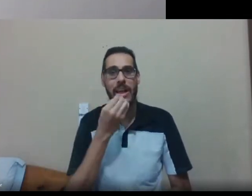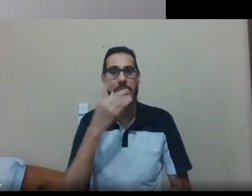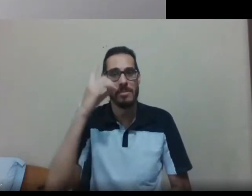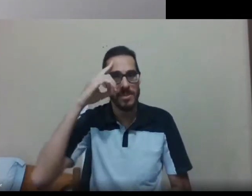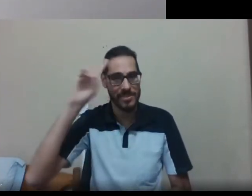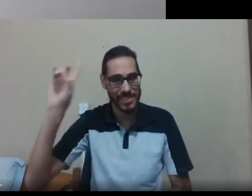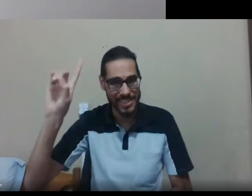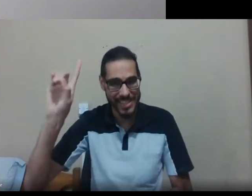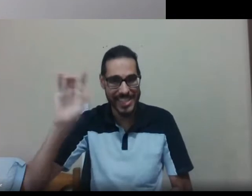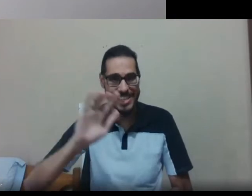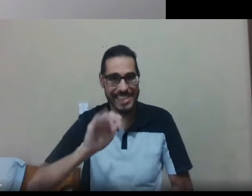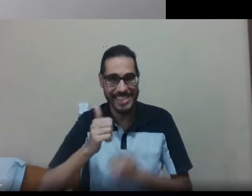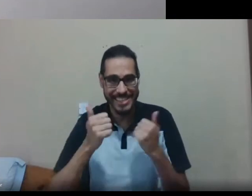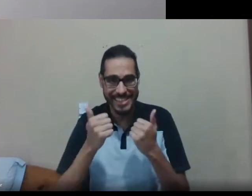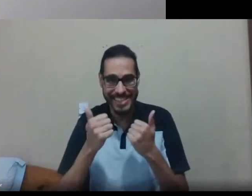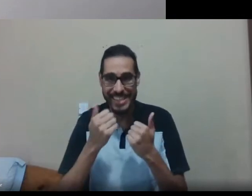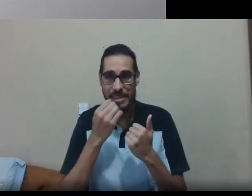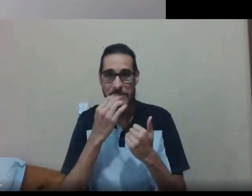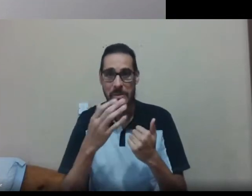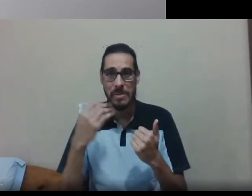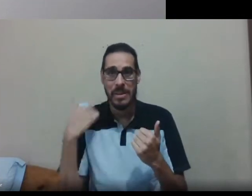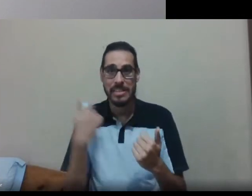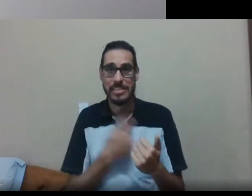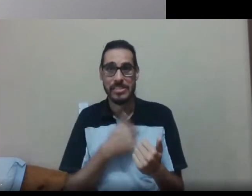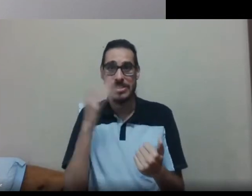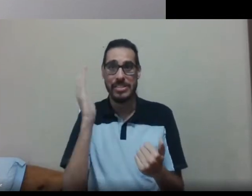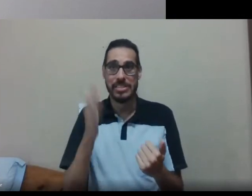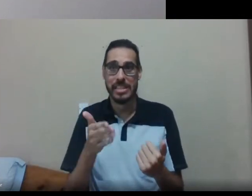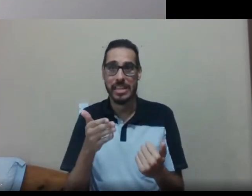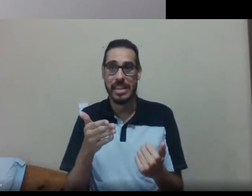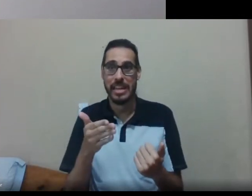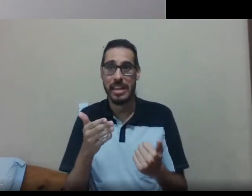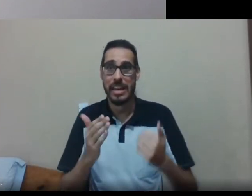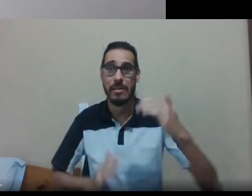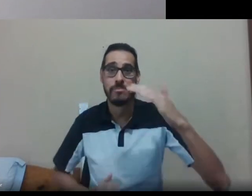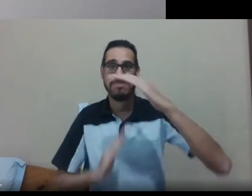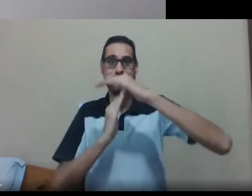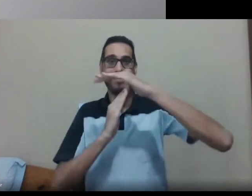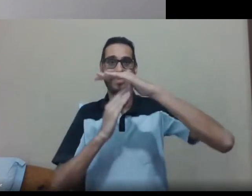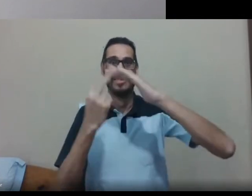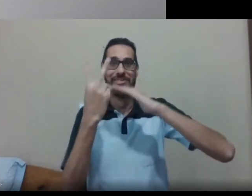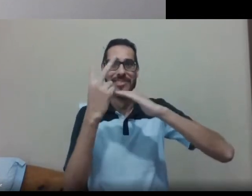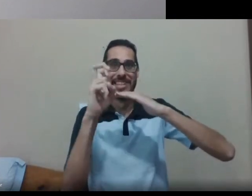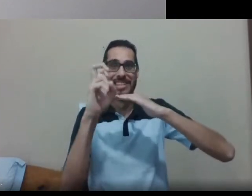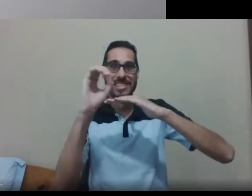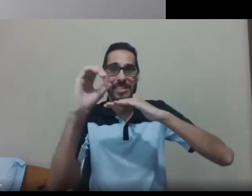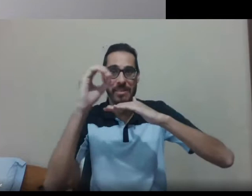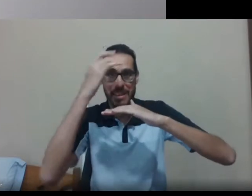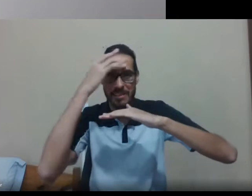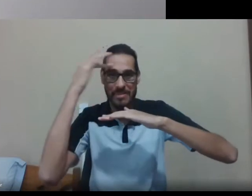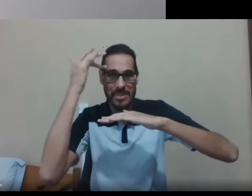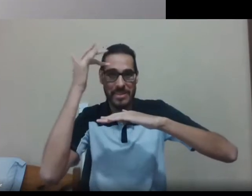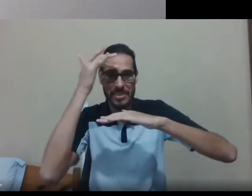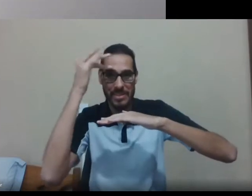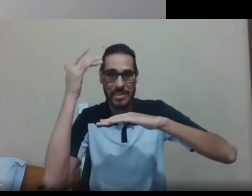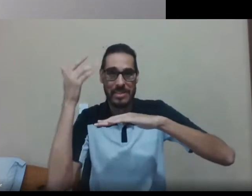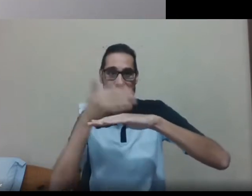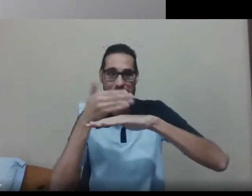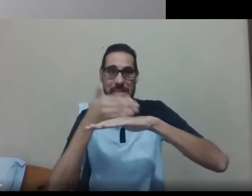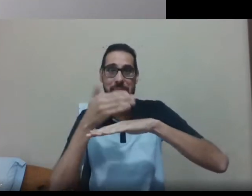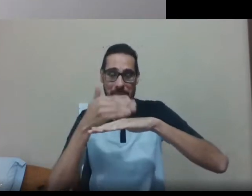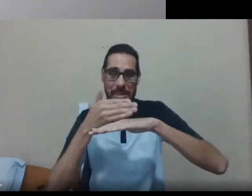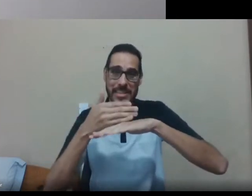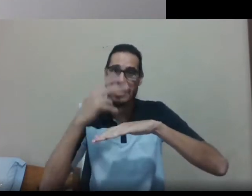aqui e provavelmente tem mais pessoas querendo entrar. E a gente vai tentar ver aqui se consegue liberar o streaming, tá? Para que as outras pessoas